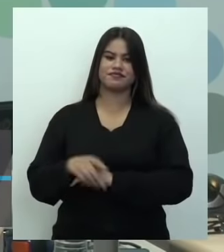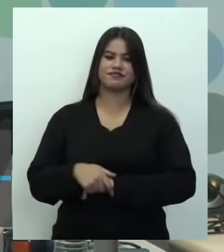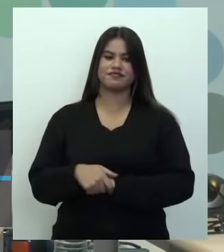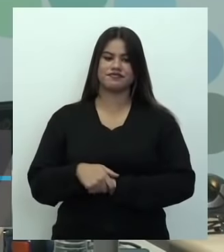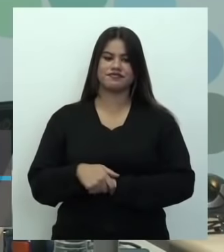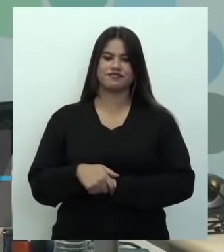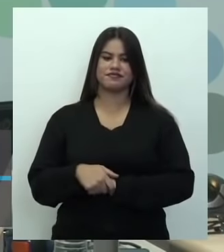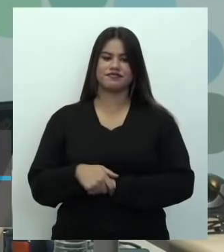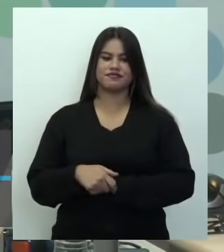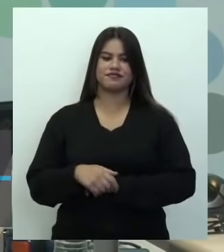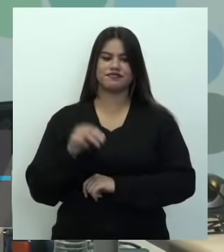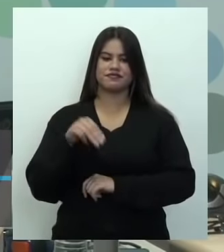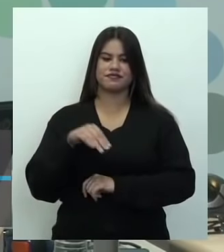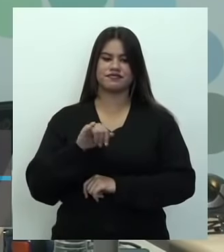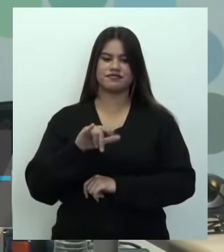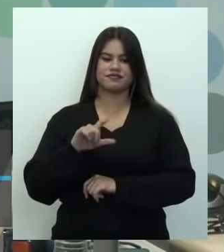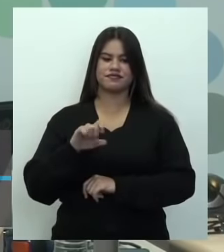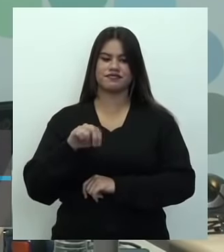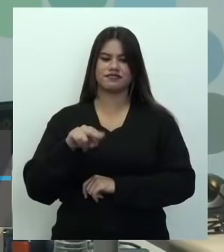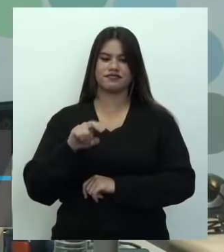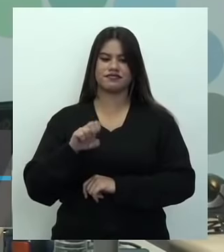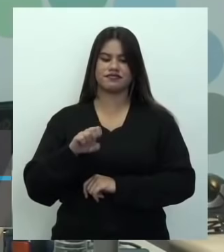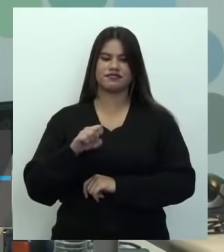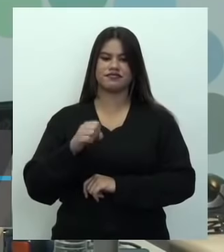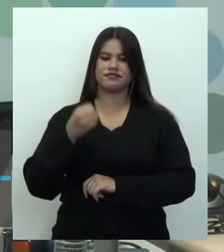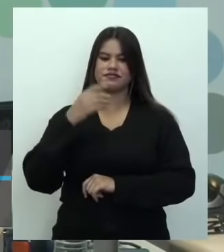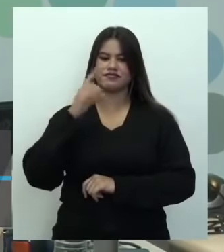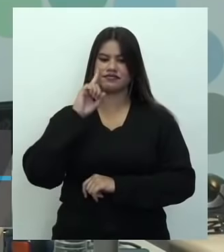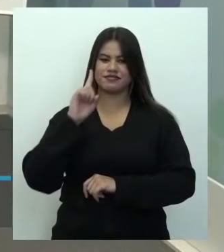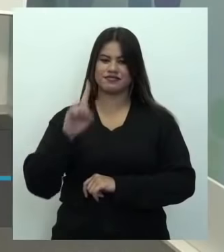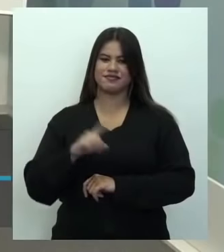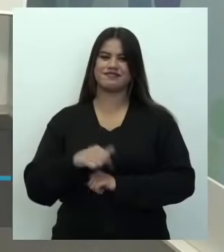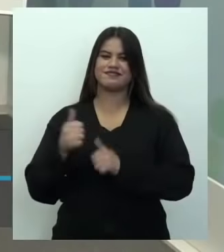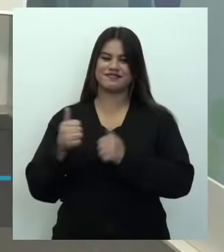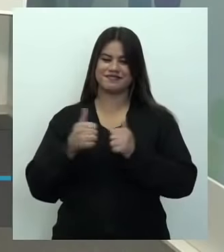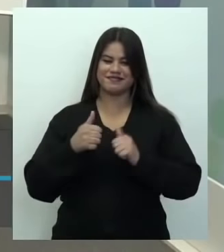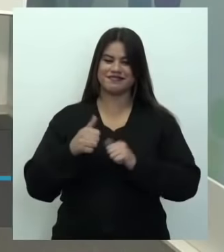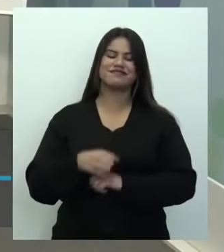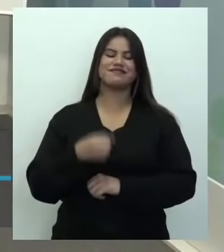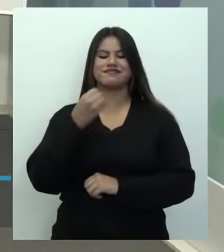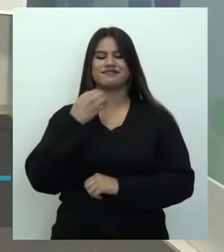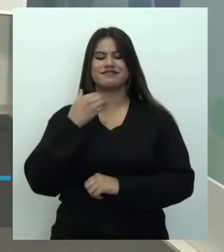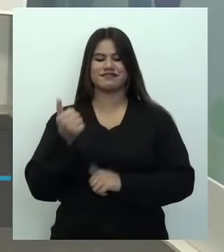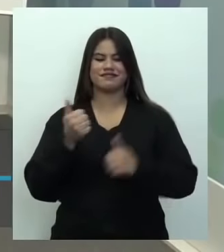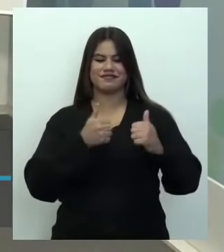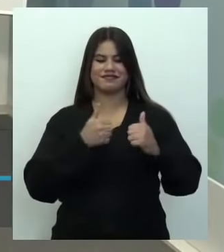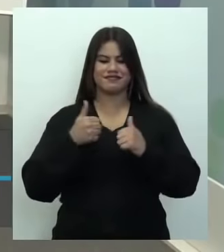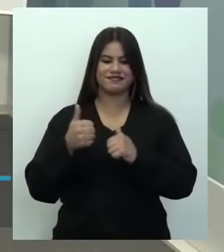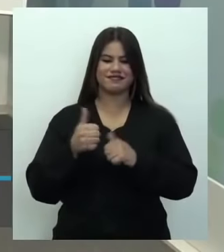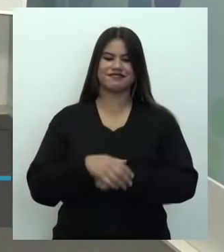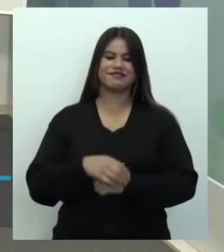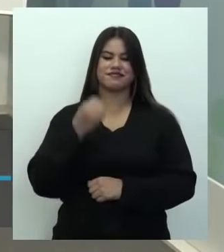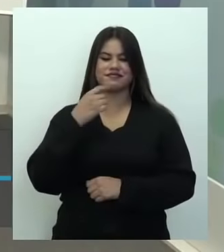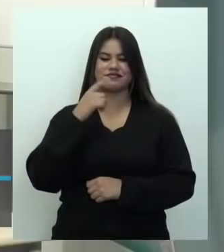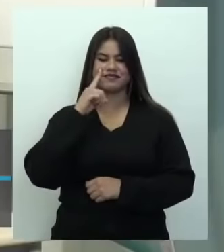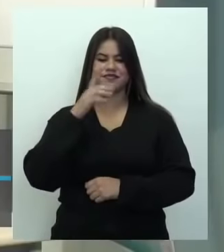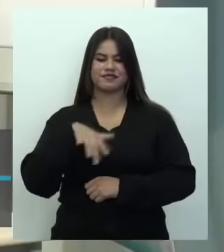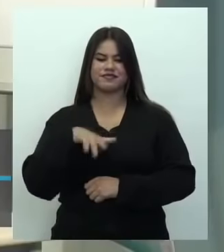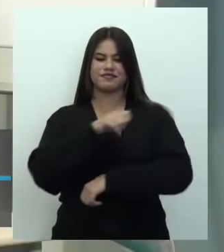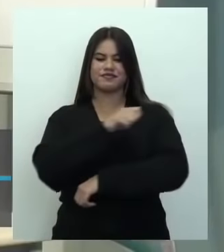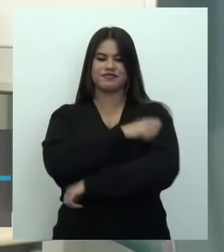a professora Milene Barbosa. Bom dia, professora, como vai? Bom dia, eu vou bem. Bom dia a todos os